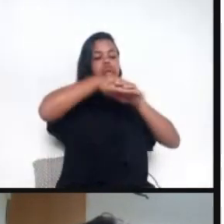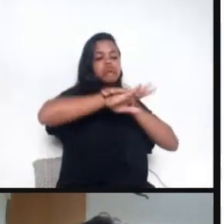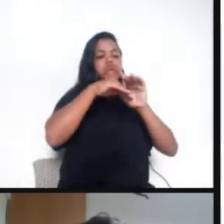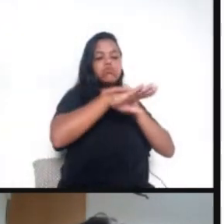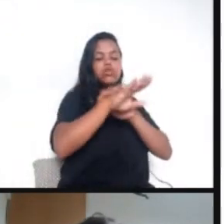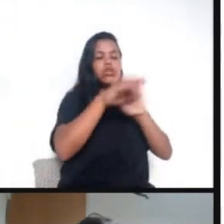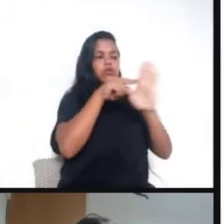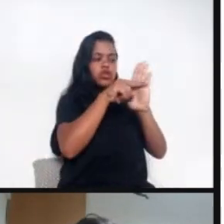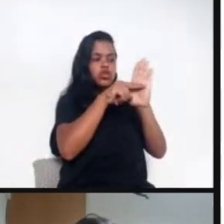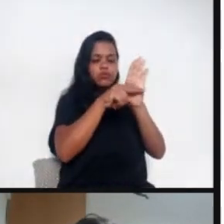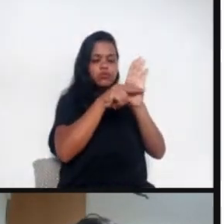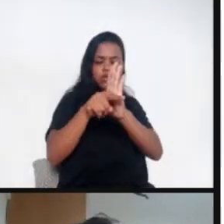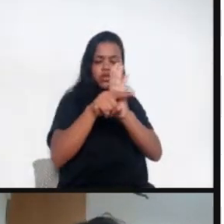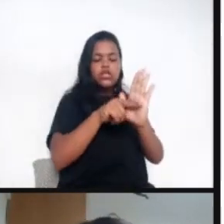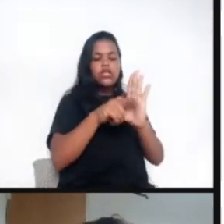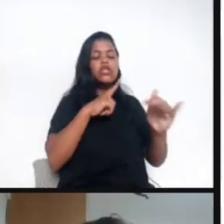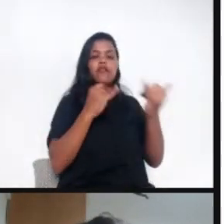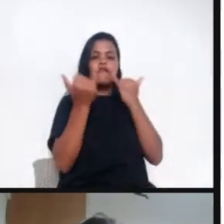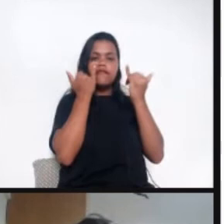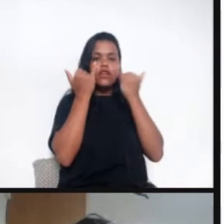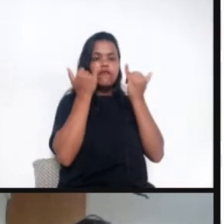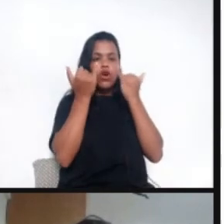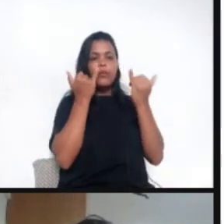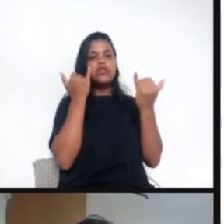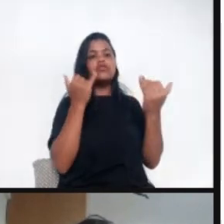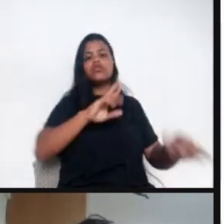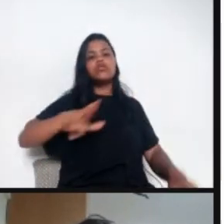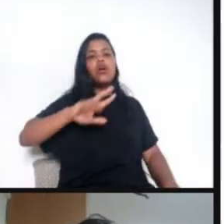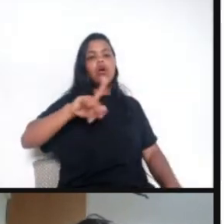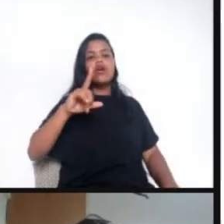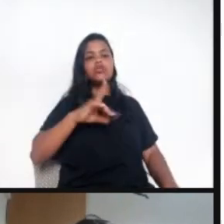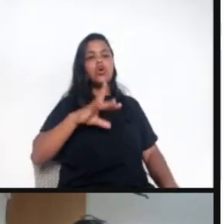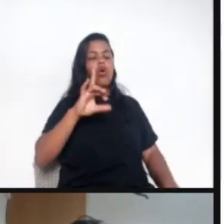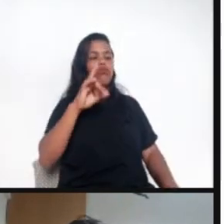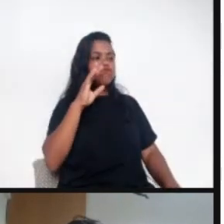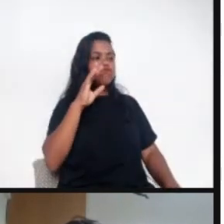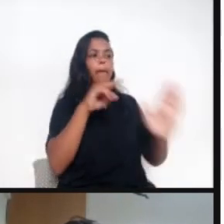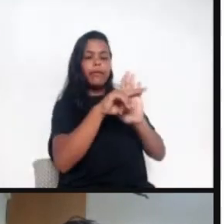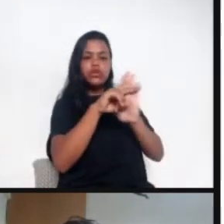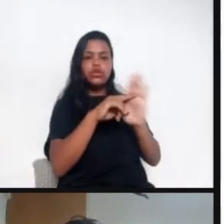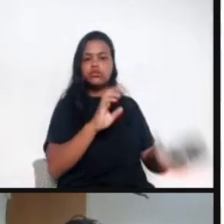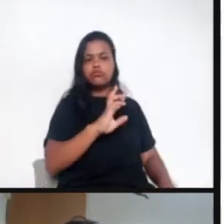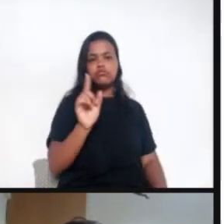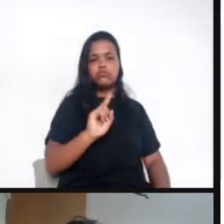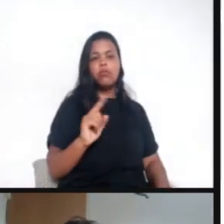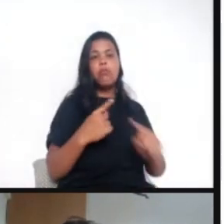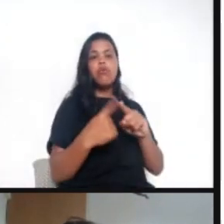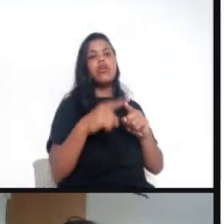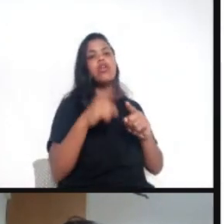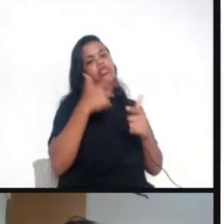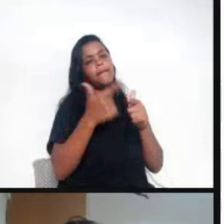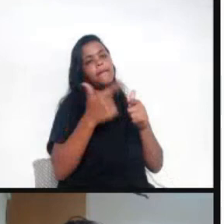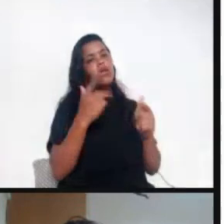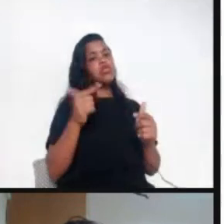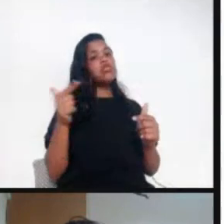trazem informações que não são aferidas, e isso traz um problema, porque não é a verdade, é um estudo que precisa